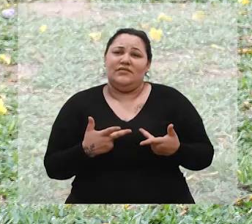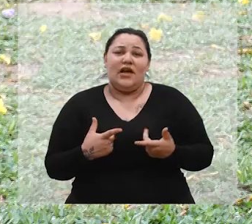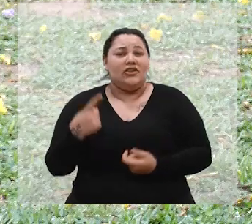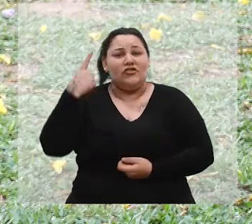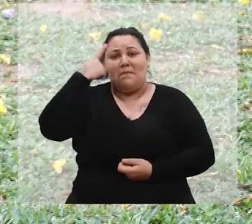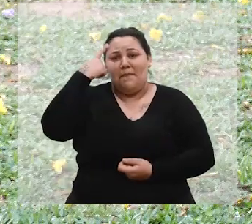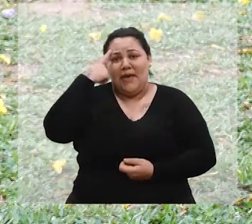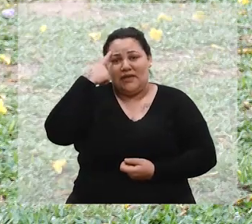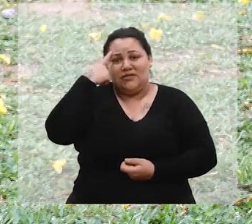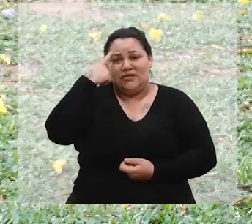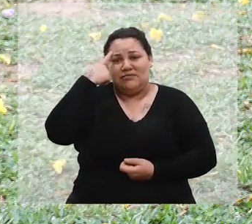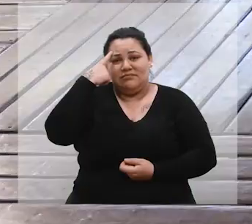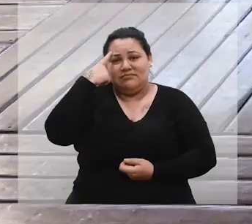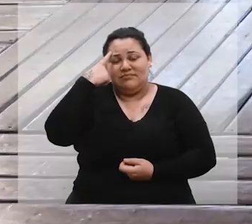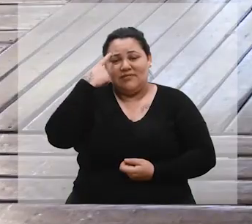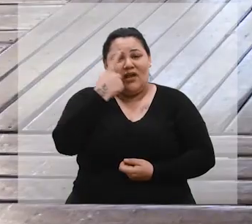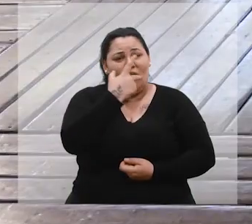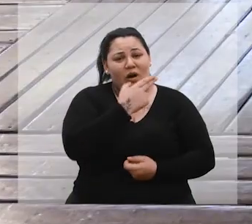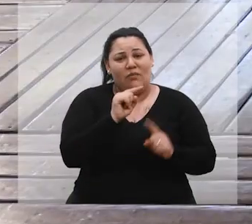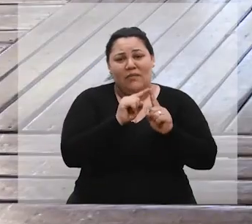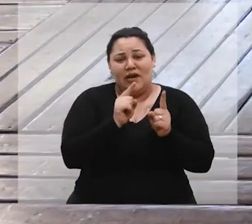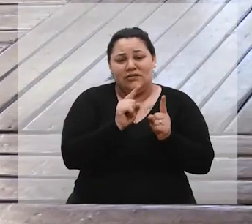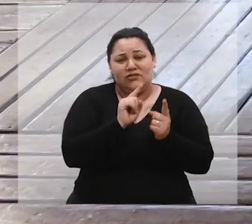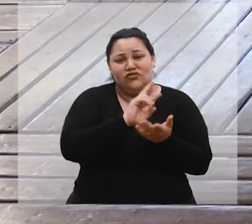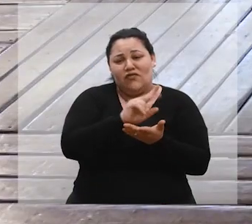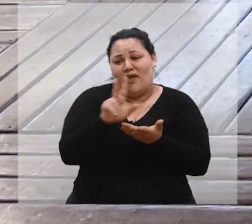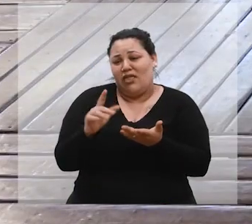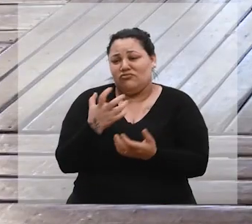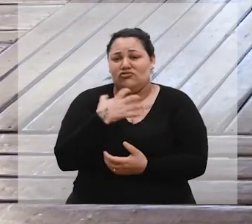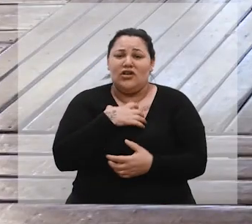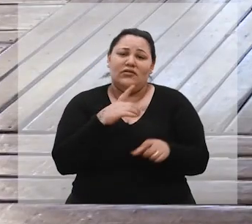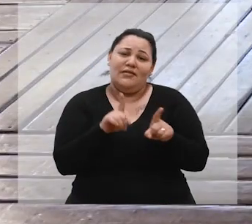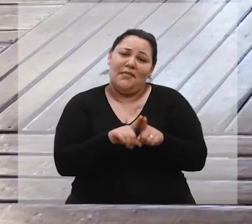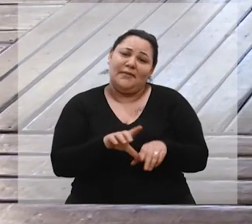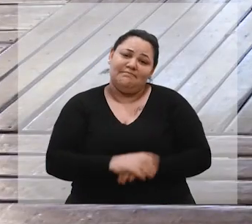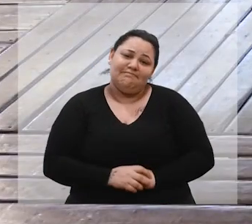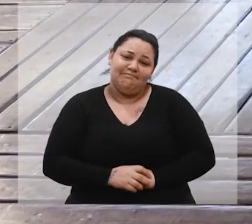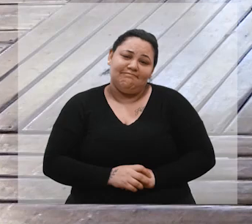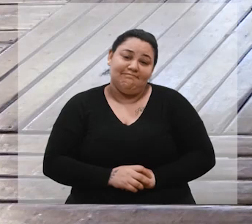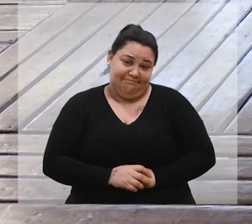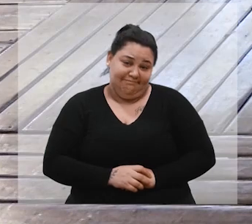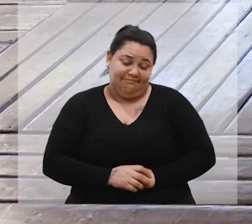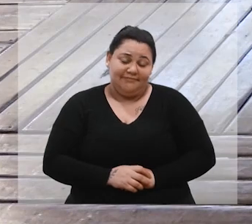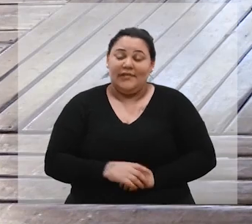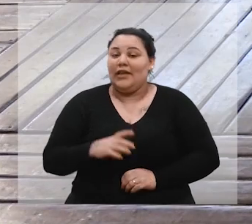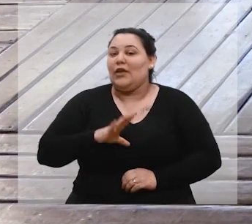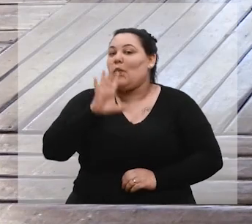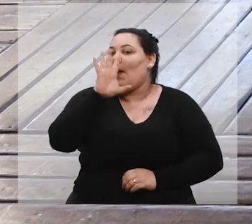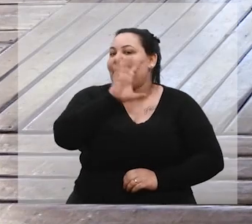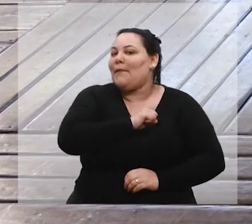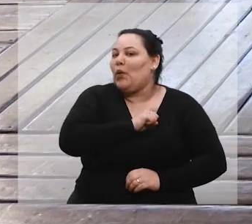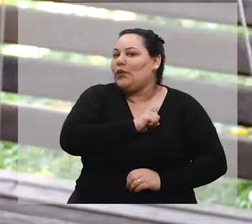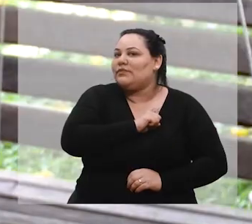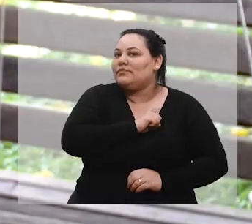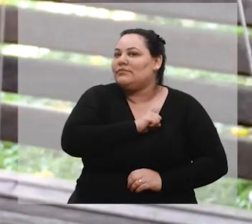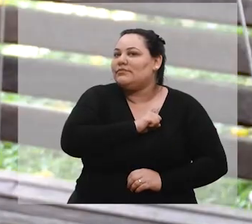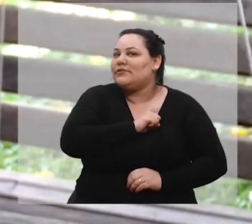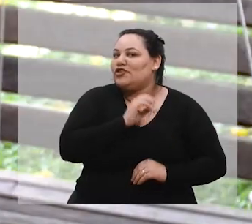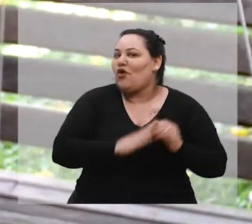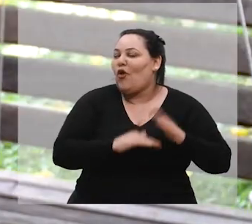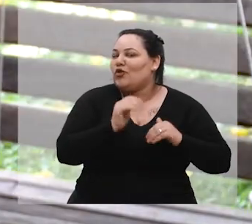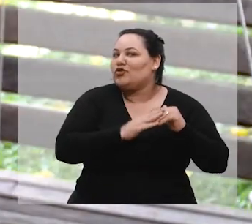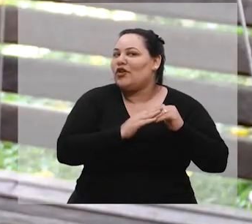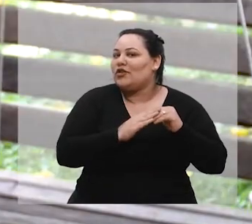coisa com diferentes nuances. Isso é a coisa mais fácil de entender. E o amor que a gente constrói